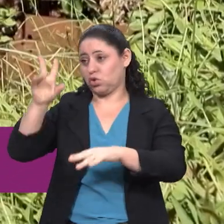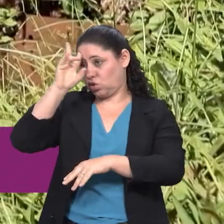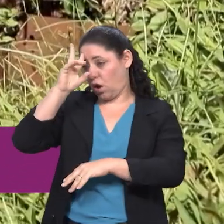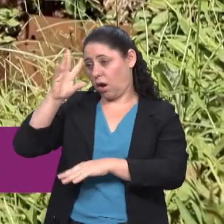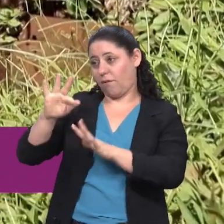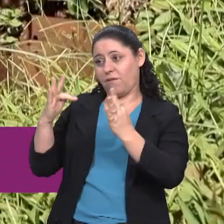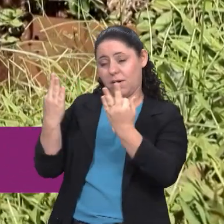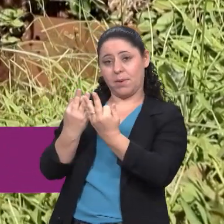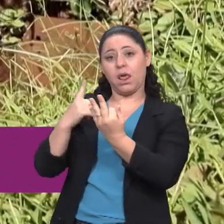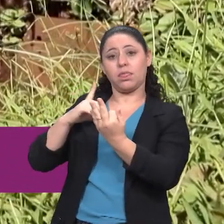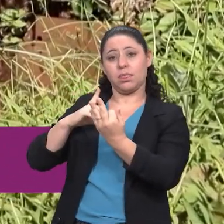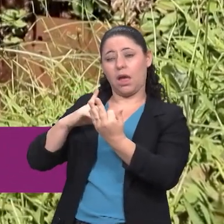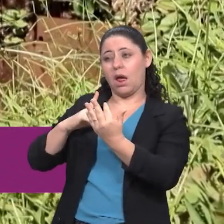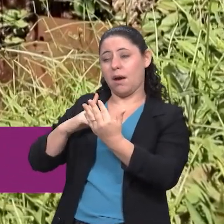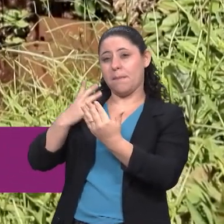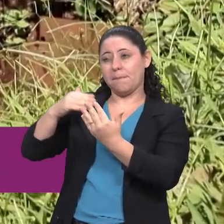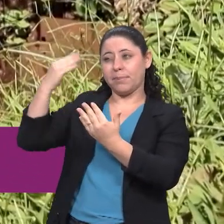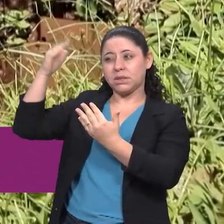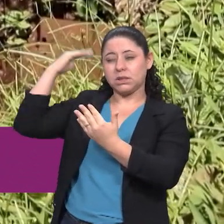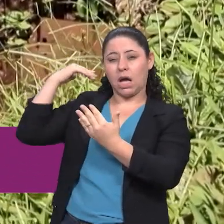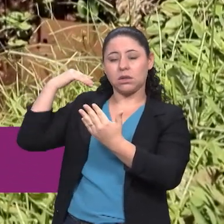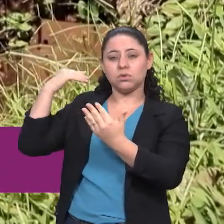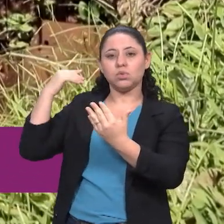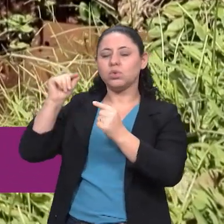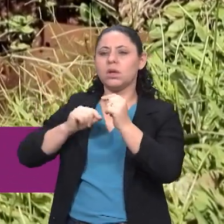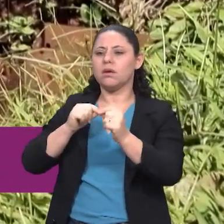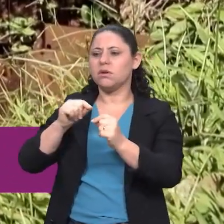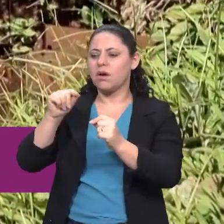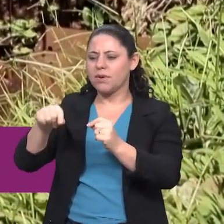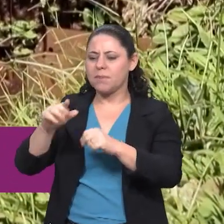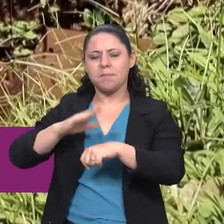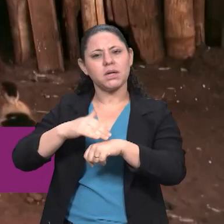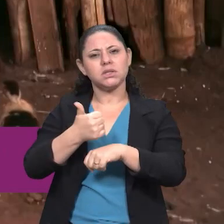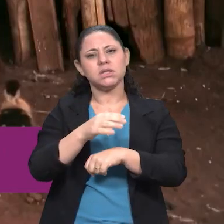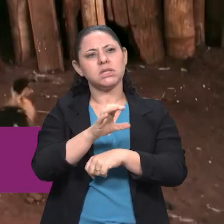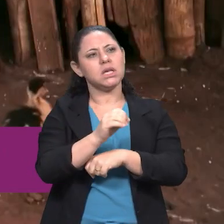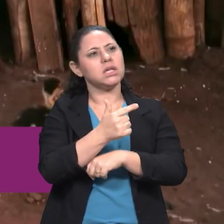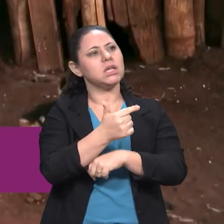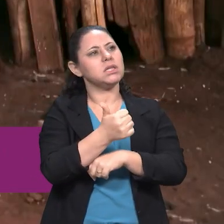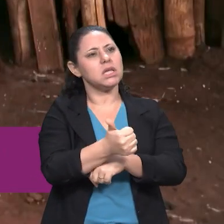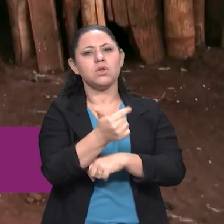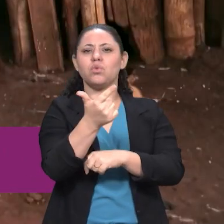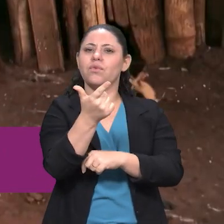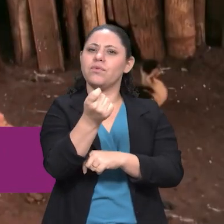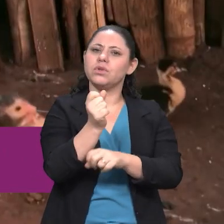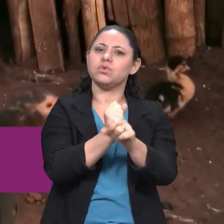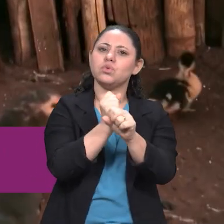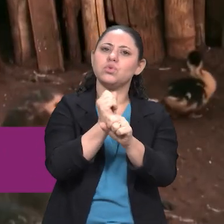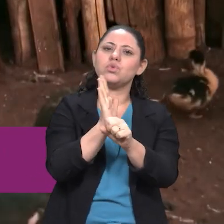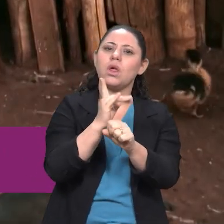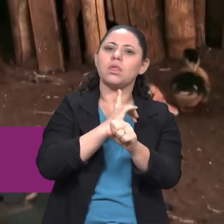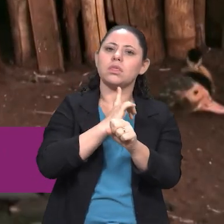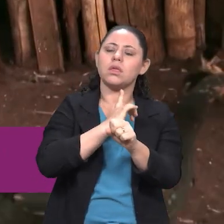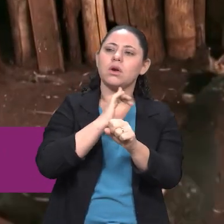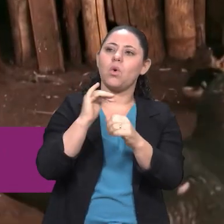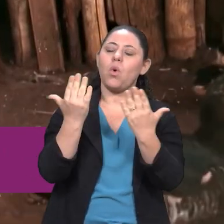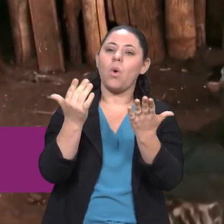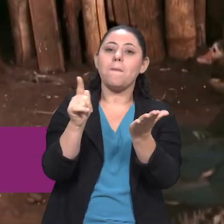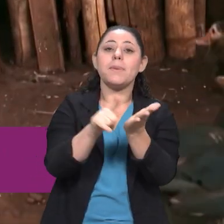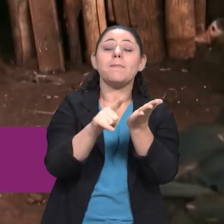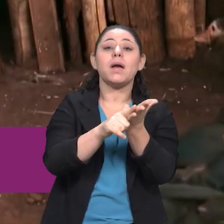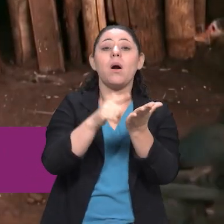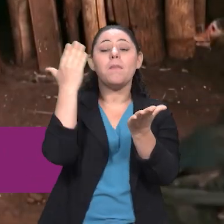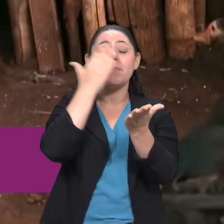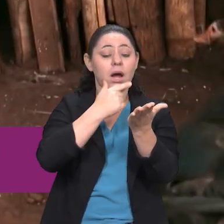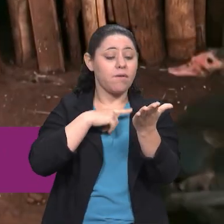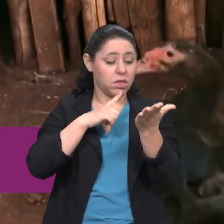família a gênese dessa ocupação, dizer para essas pessoas que estão aqui há mais de 100, 120 anos, ou mesmo que têm essa titulação de